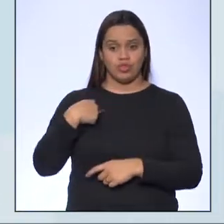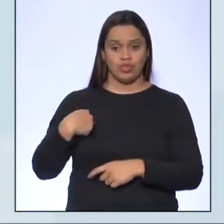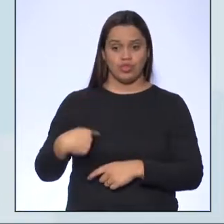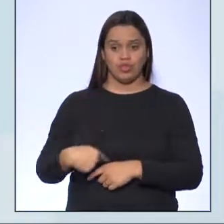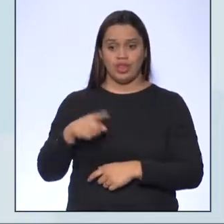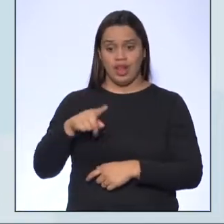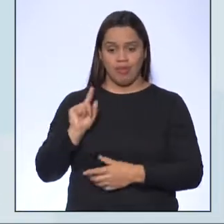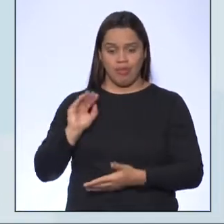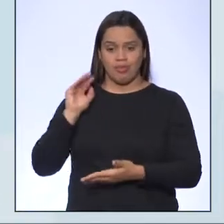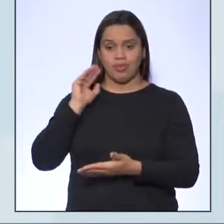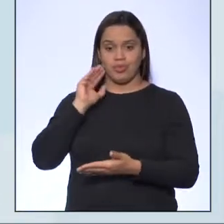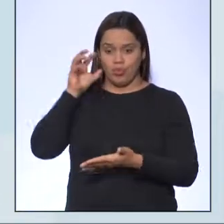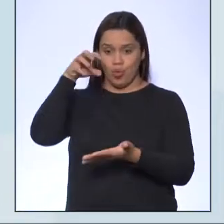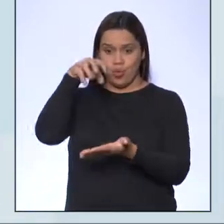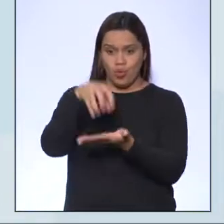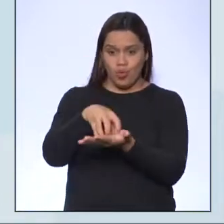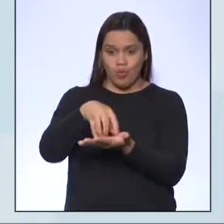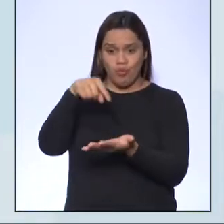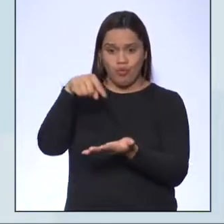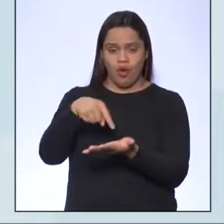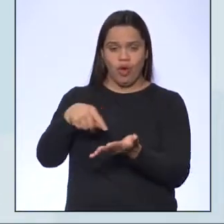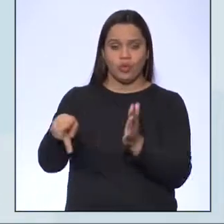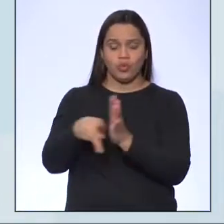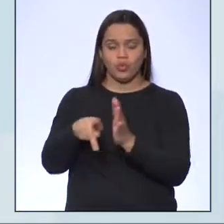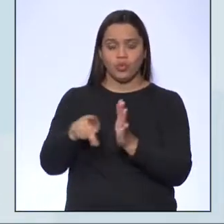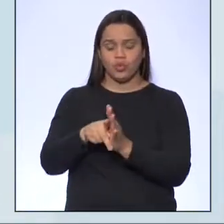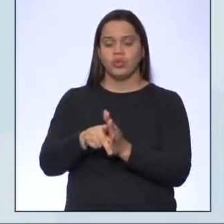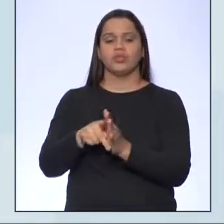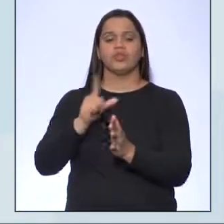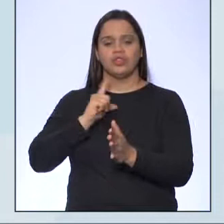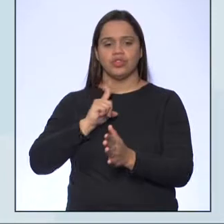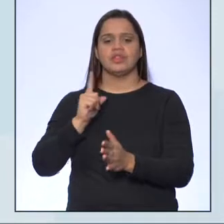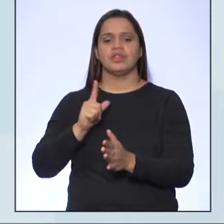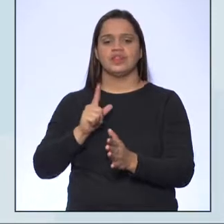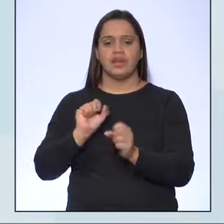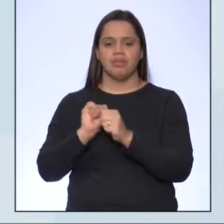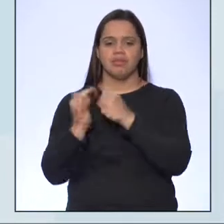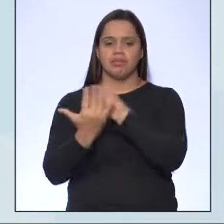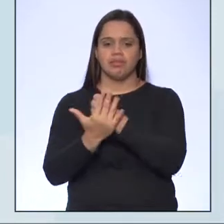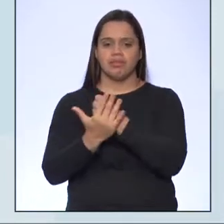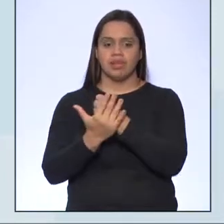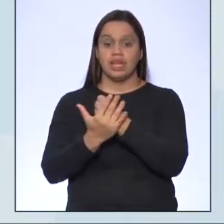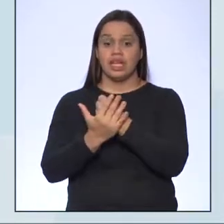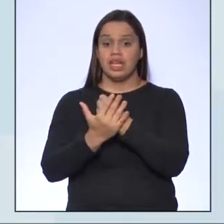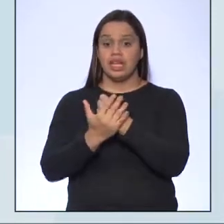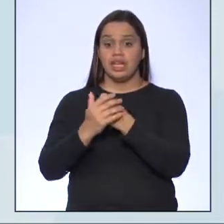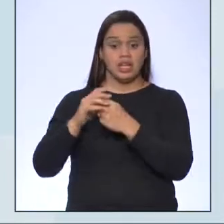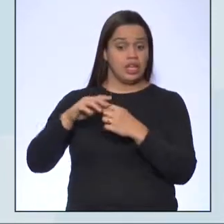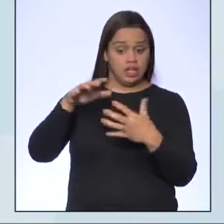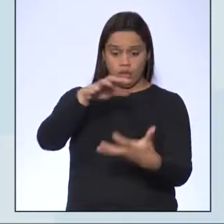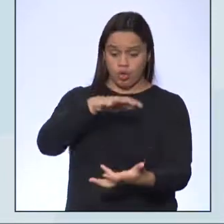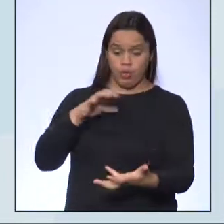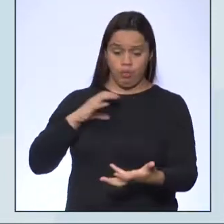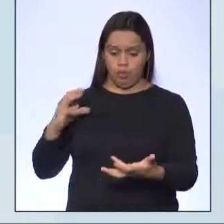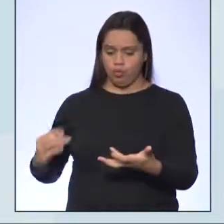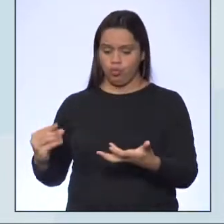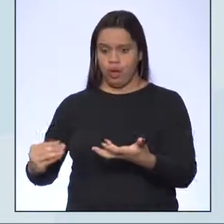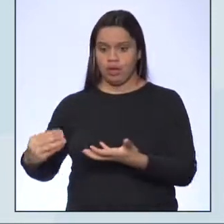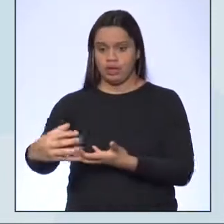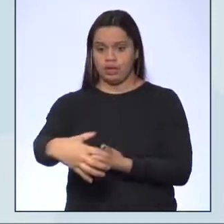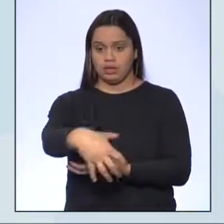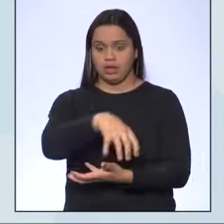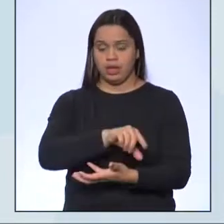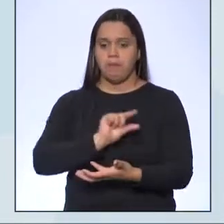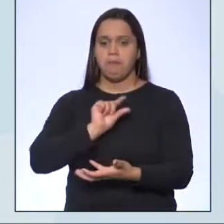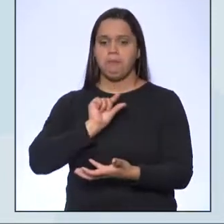casos confirmados de coronavírus e as outras áreas do planeta ainda com poucos casos